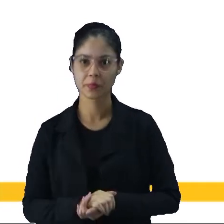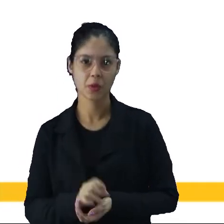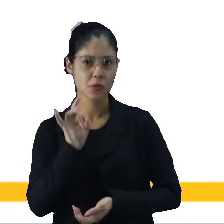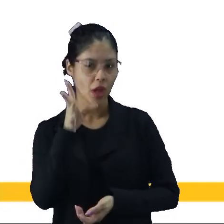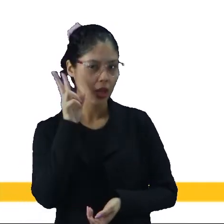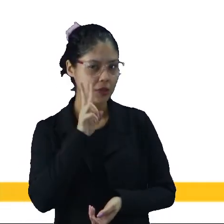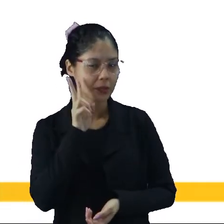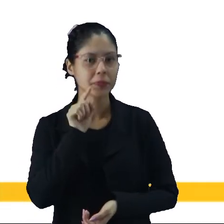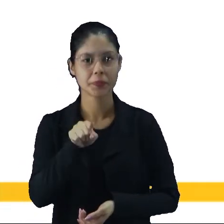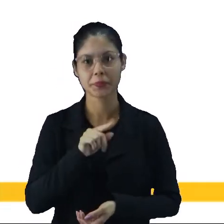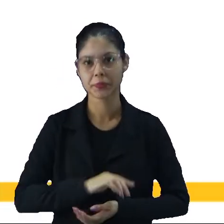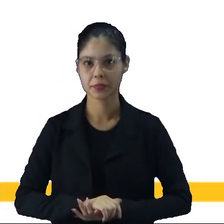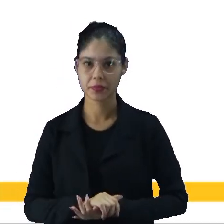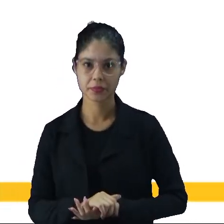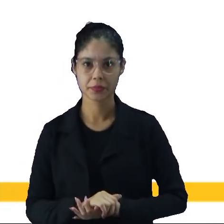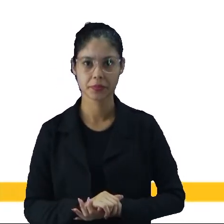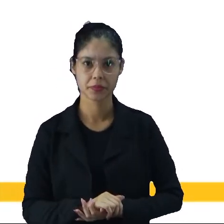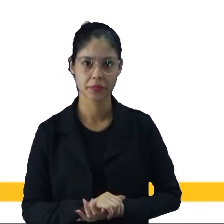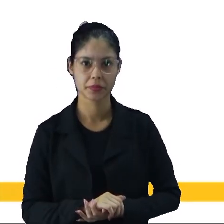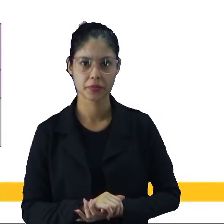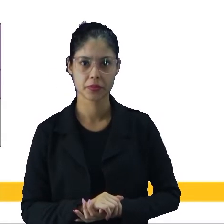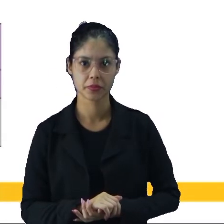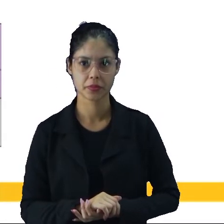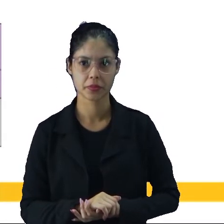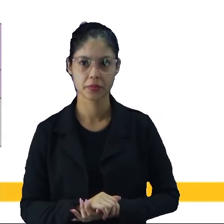Só para você lembrar disso aqui.